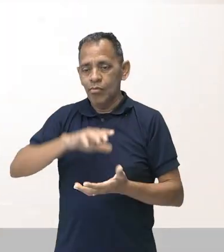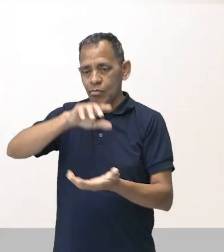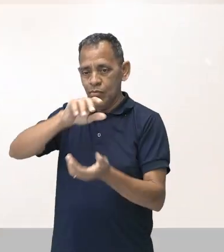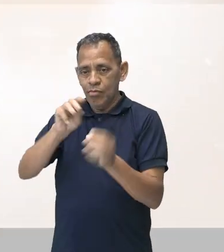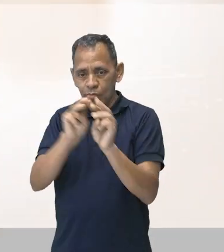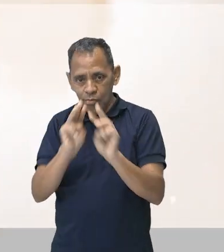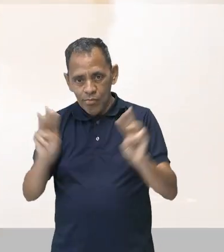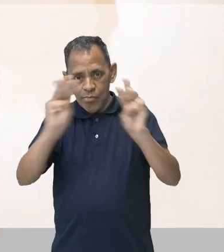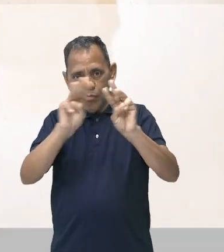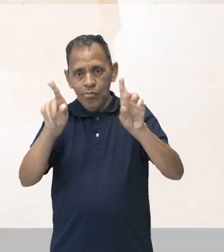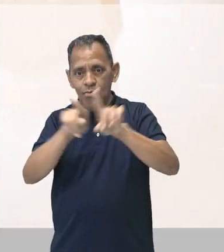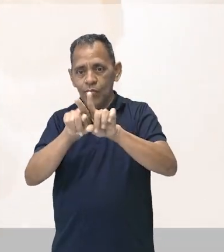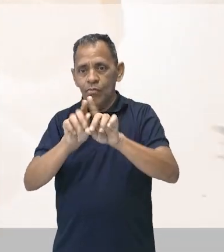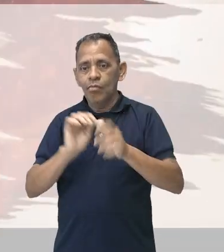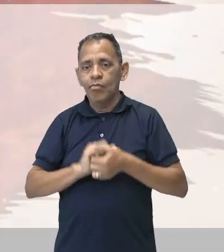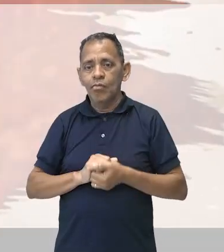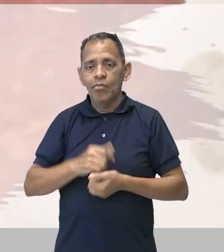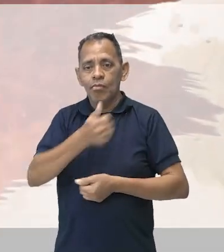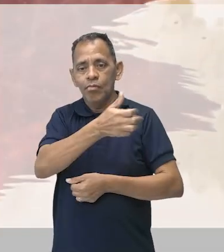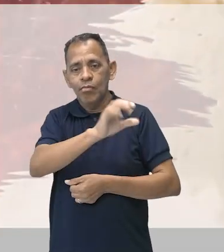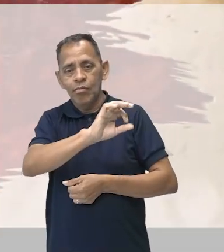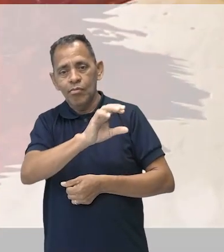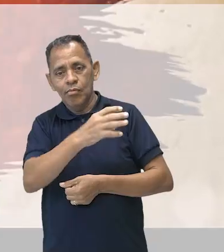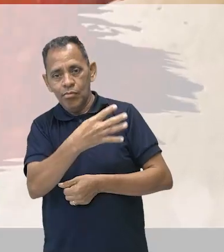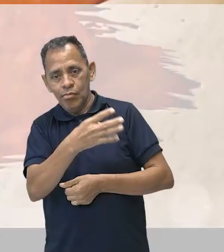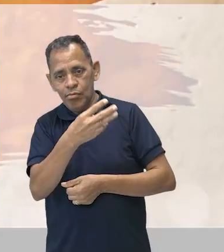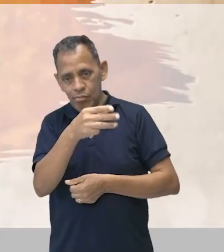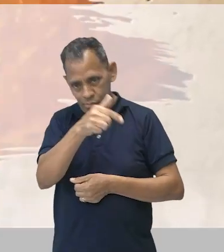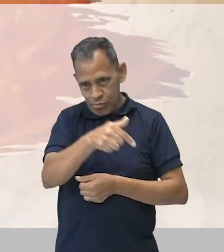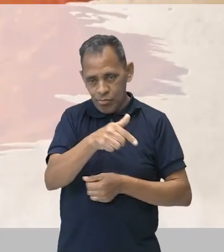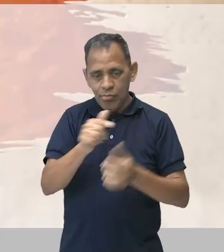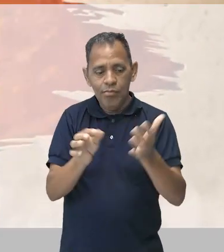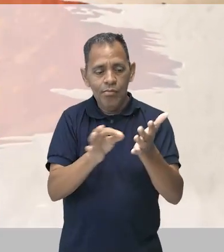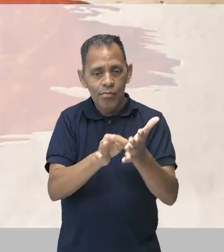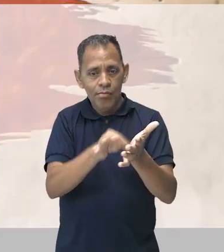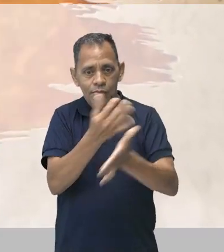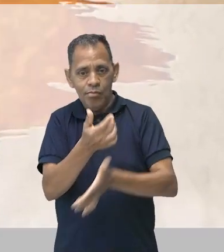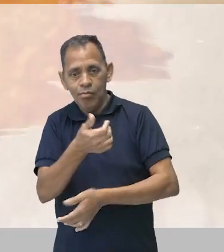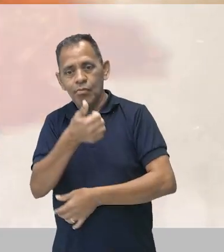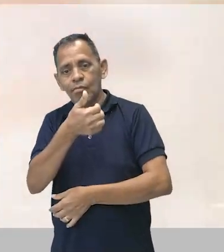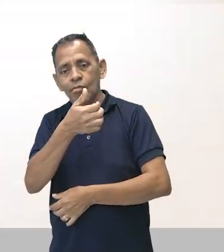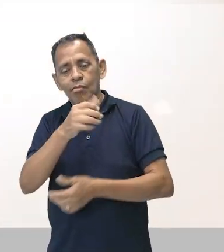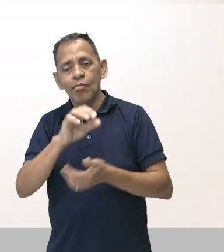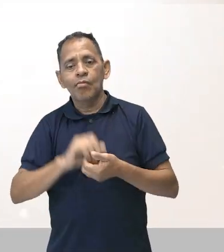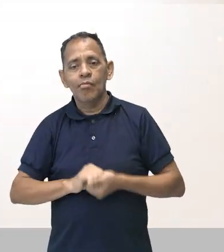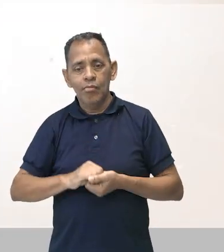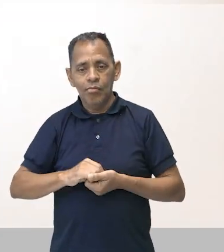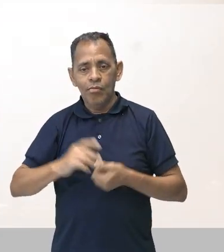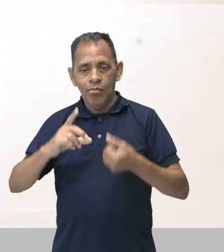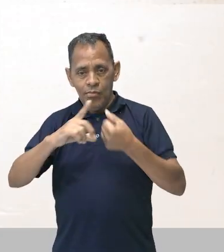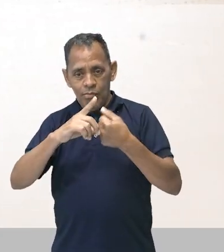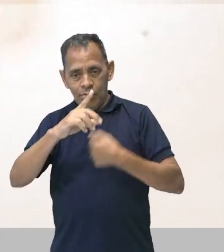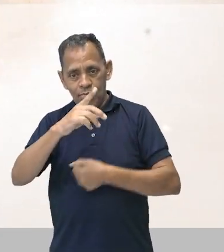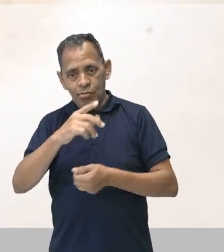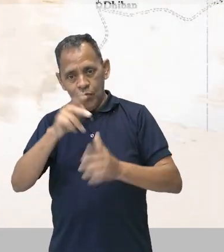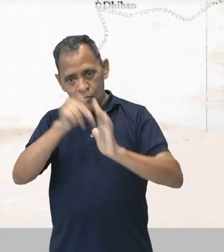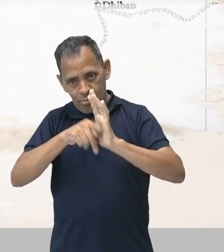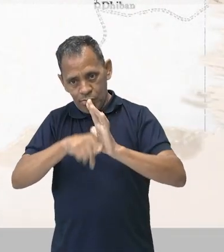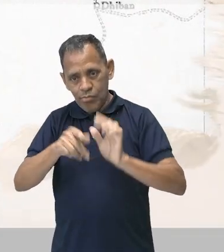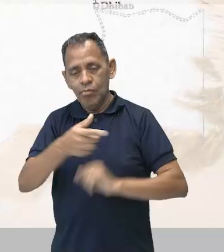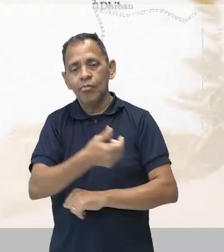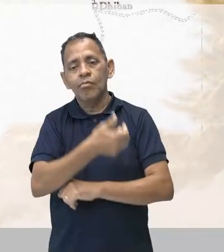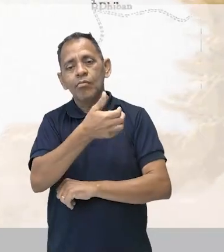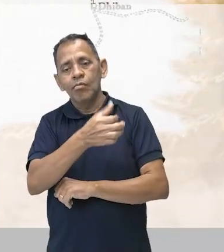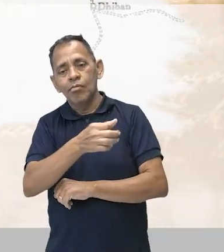que em 1947 aprovou a Resolução 181, implementada em